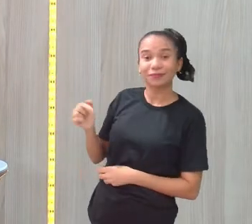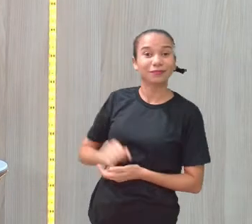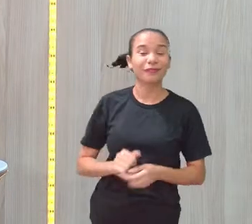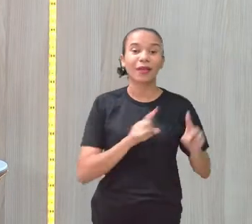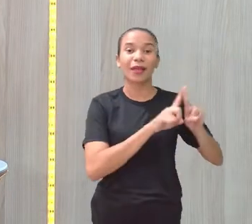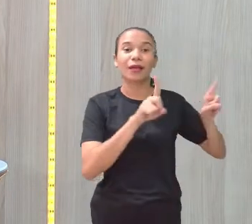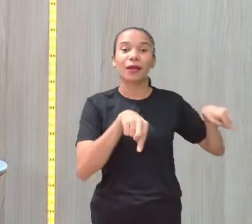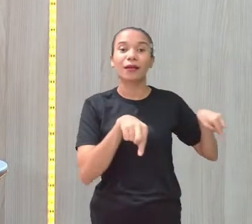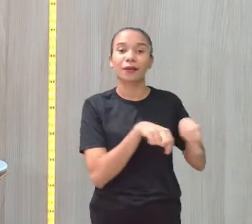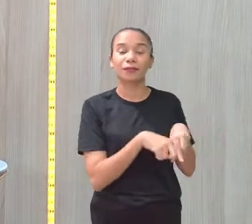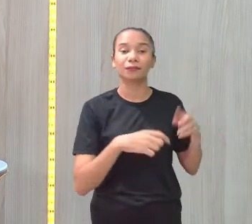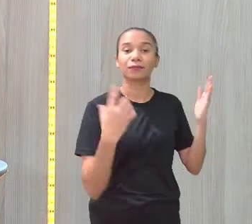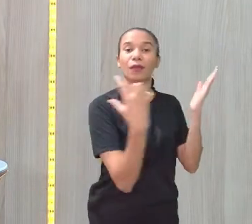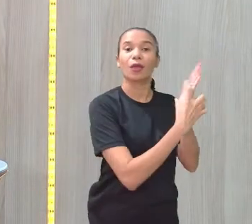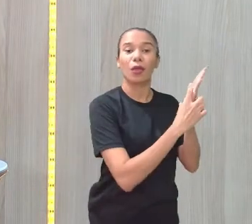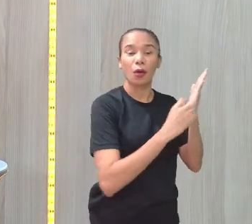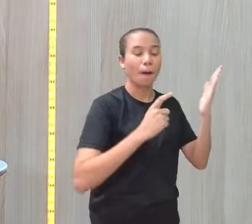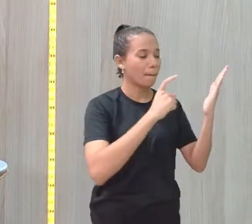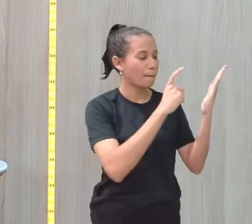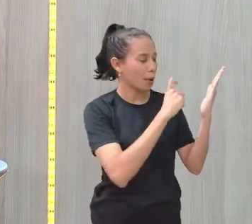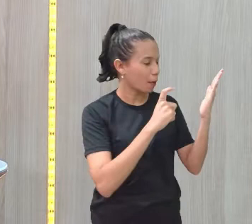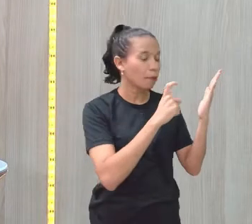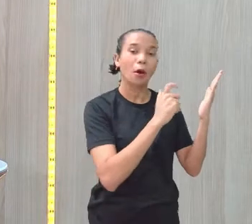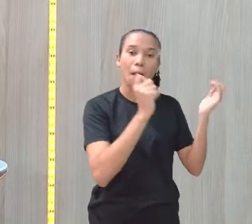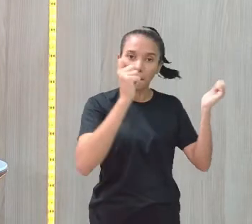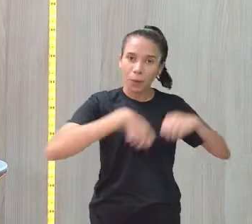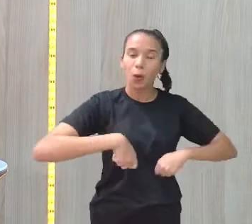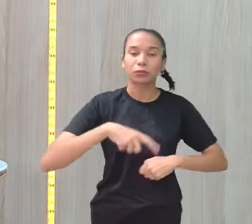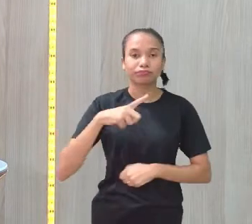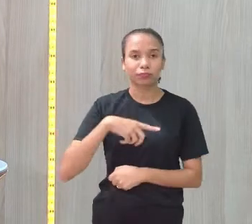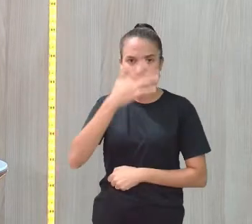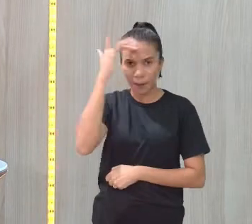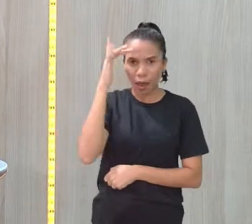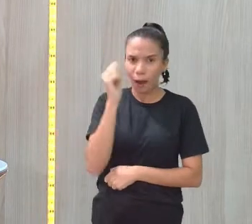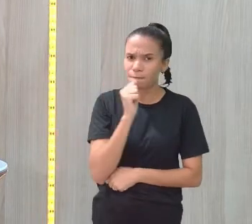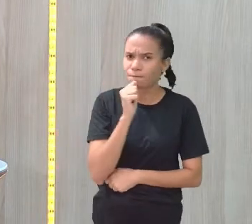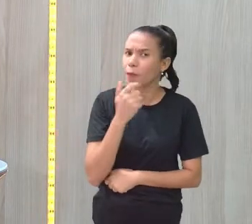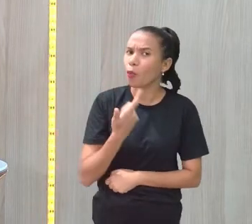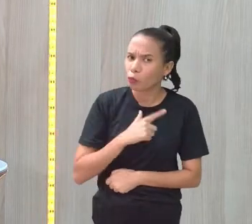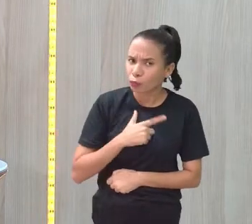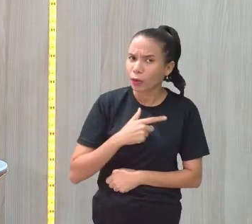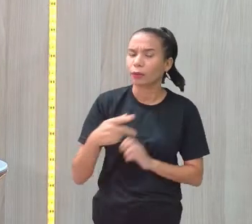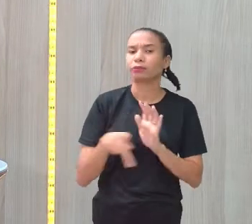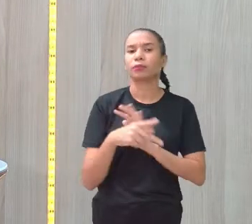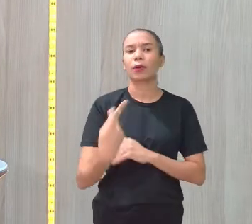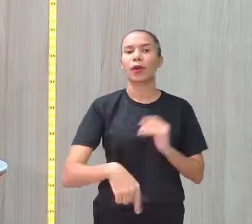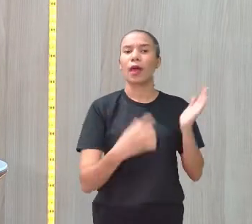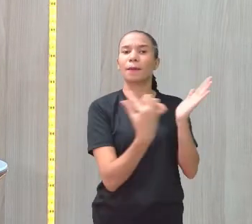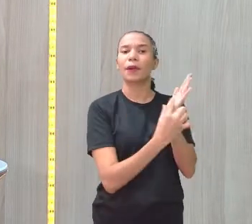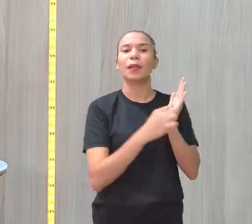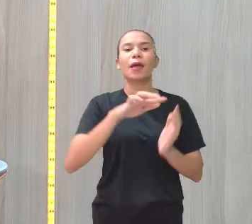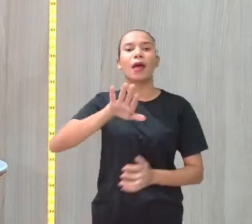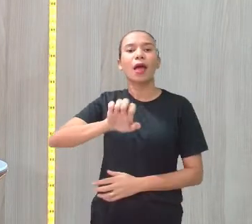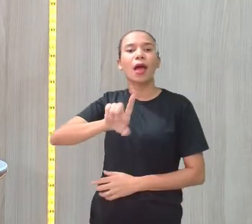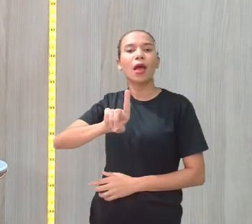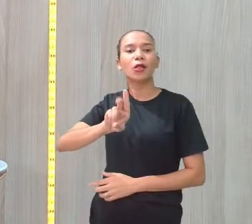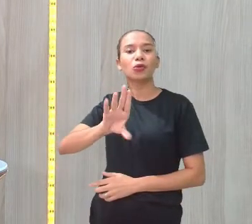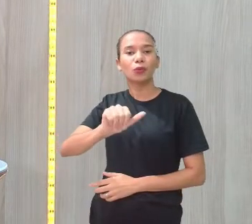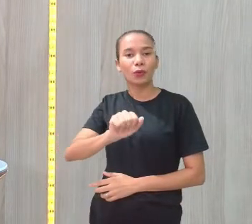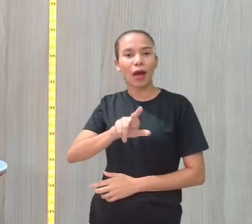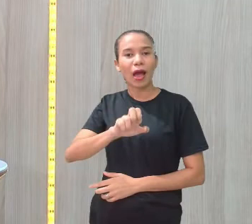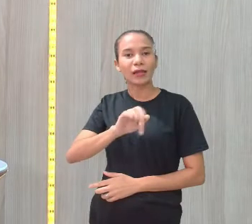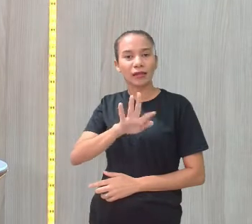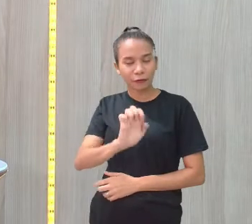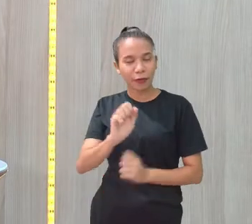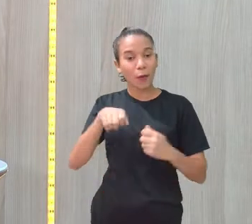só os QR Codes, e aí vocês podem baixar, quem ainda não tem o aplicativo do Educa Recife, e pode interagir aqui com a